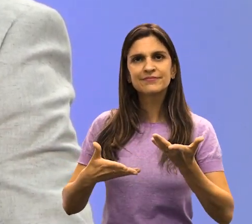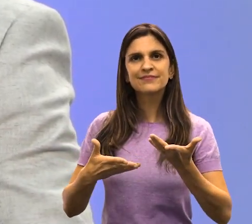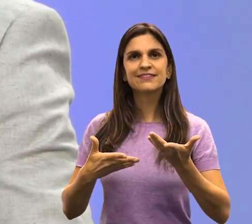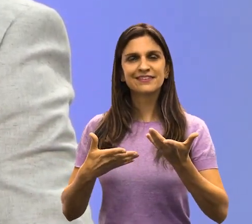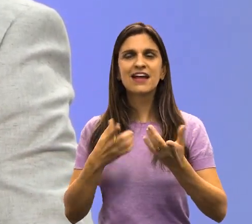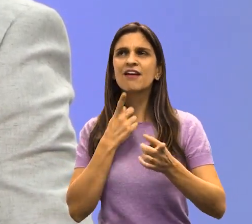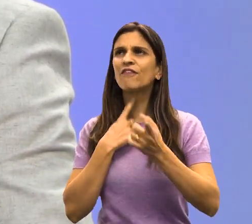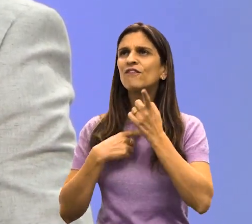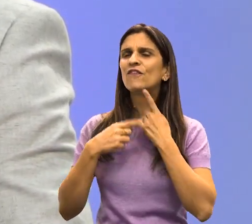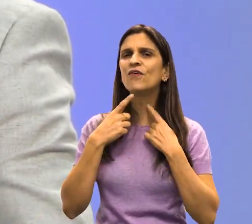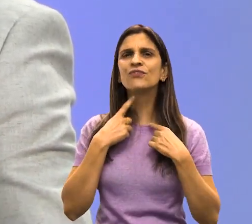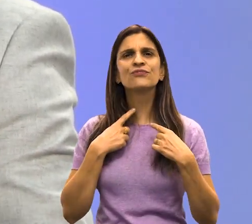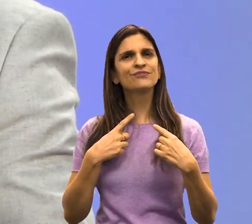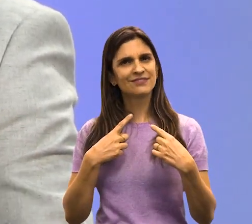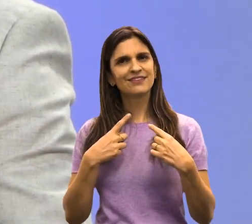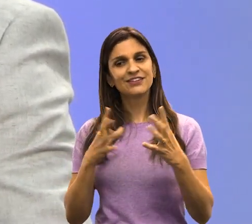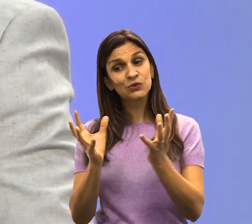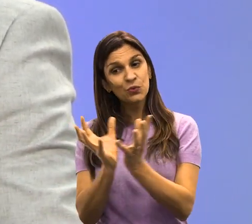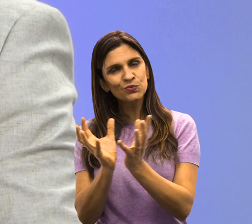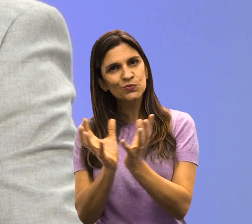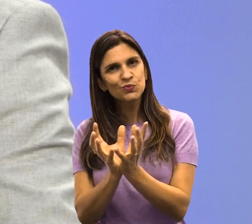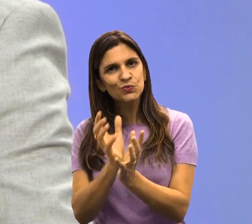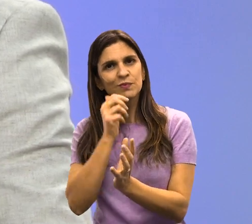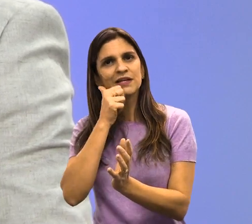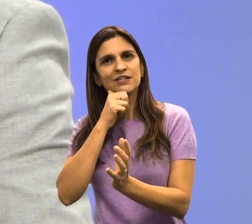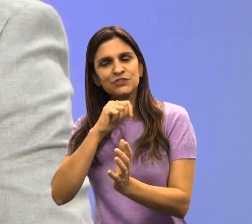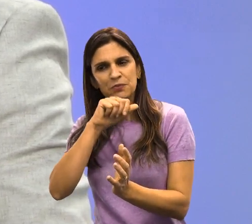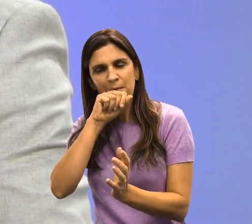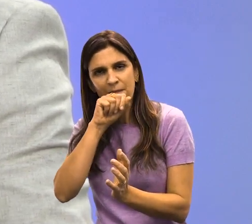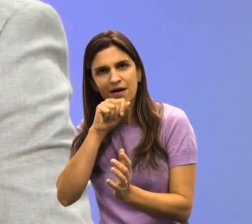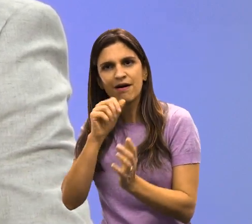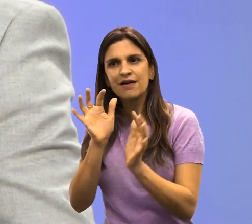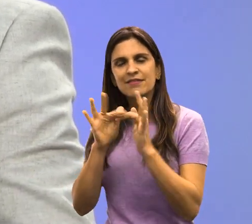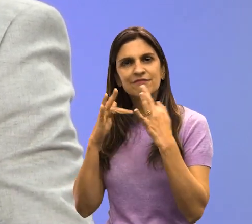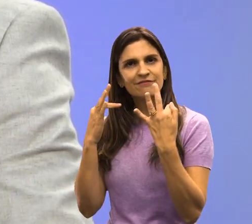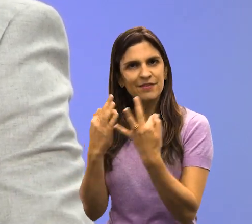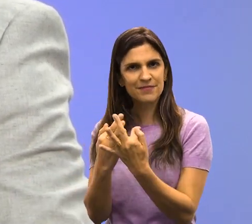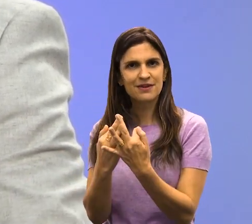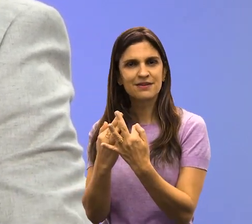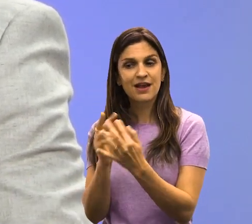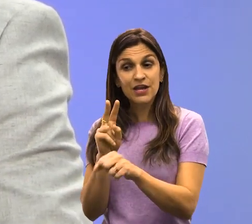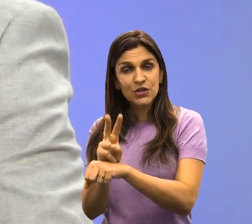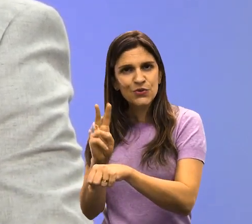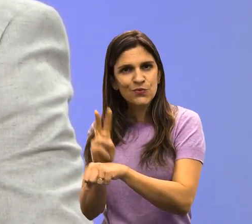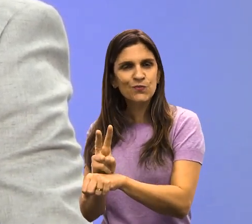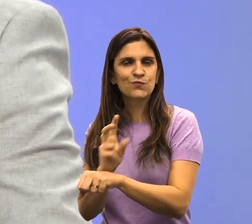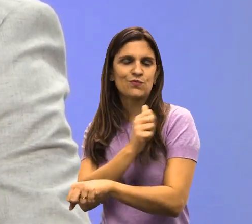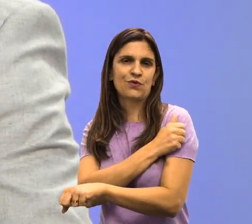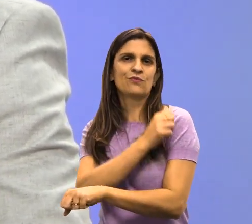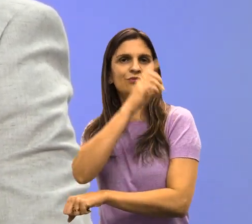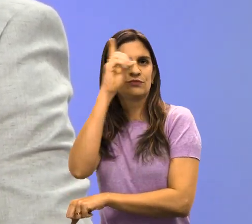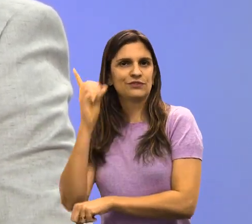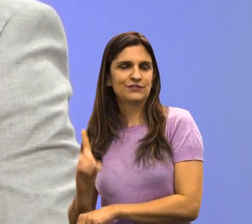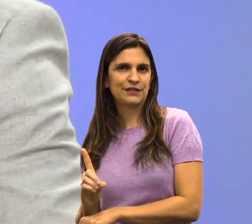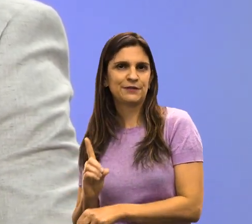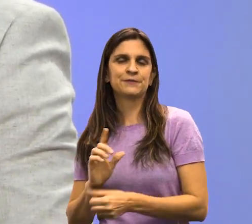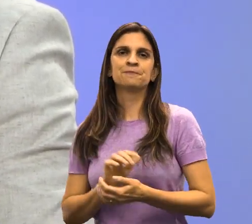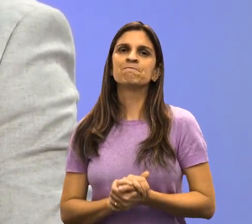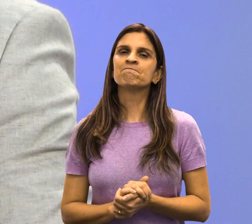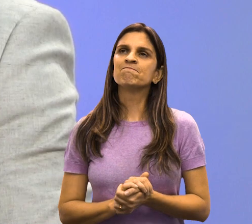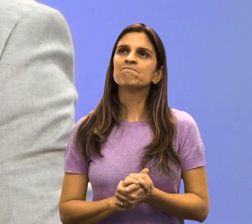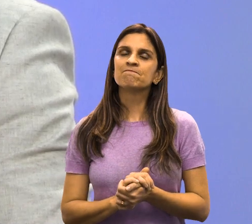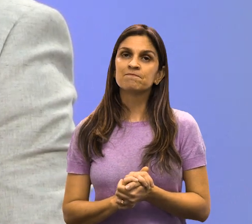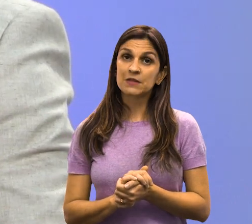de quem cuida do executivo municipal. Toca o projeto de qualquer maneira,